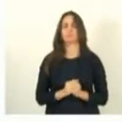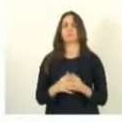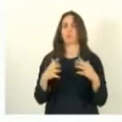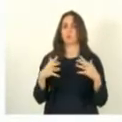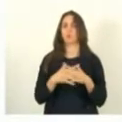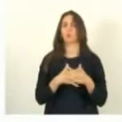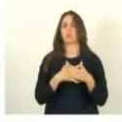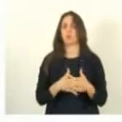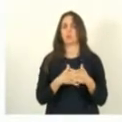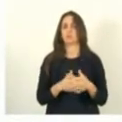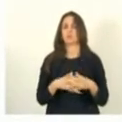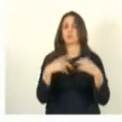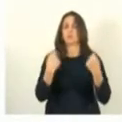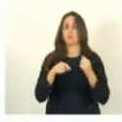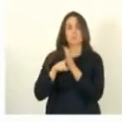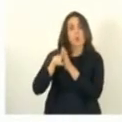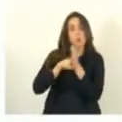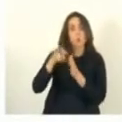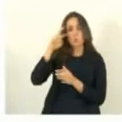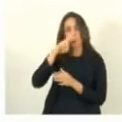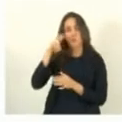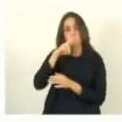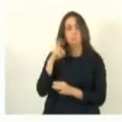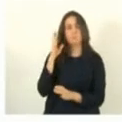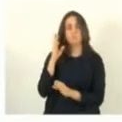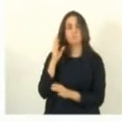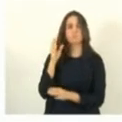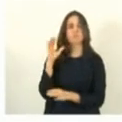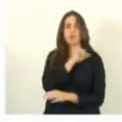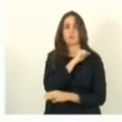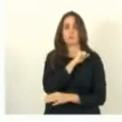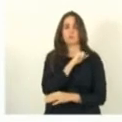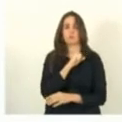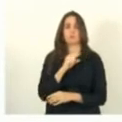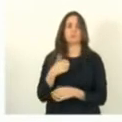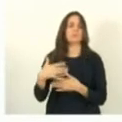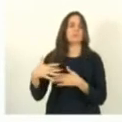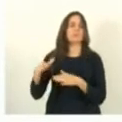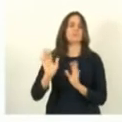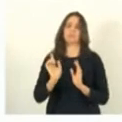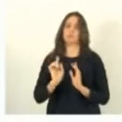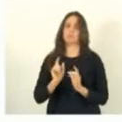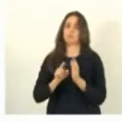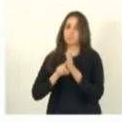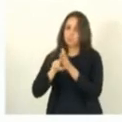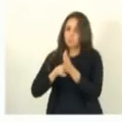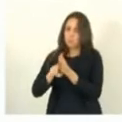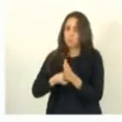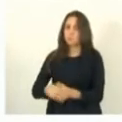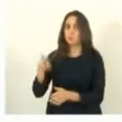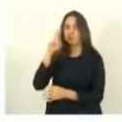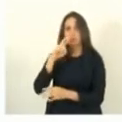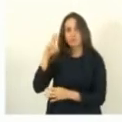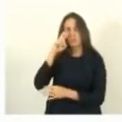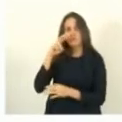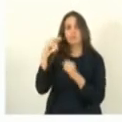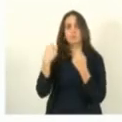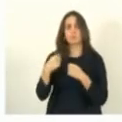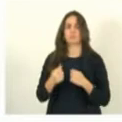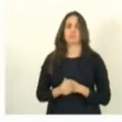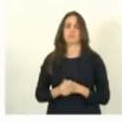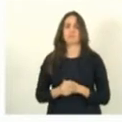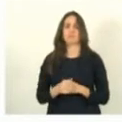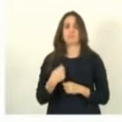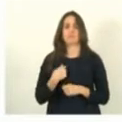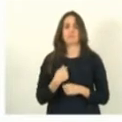complexo, que precisa de investigação urgente, nós não podemos deixar sem investigação. E eu, numa simples